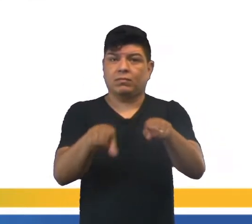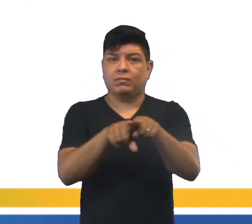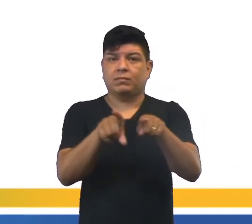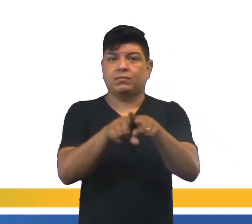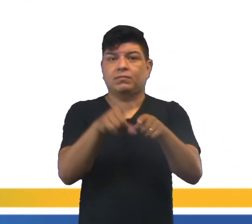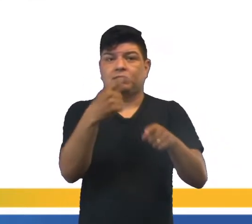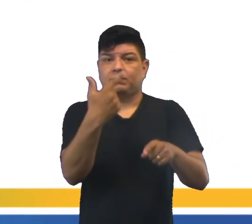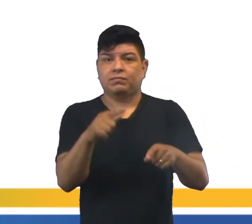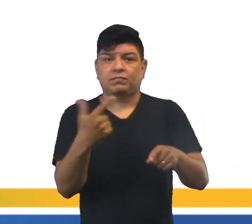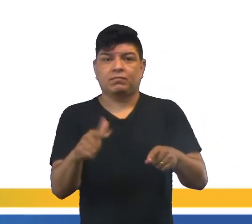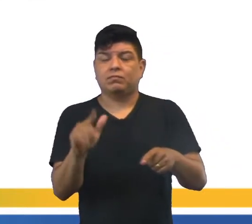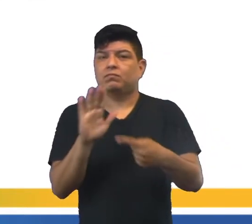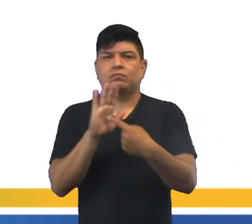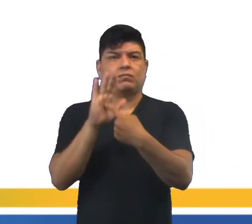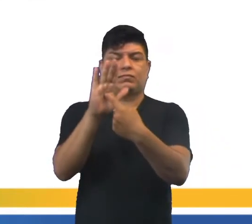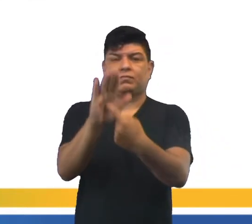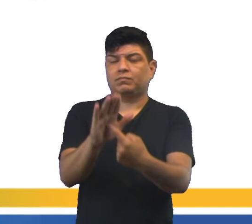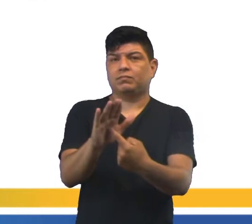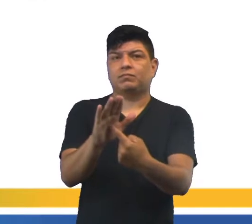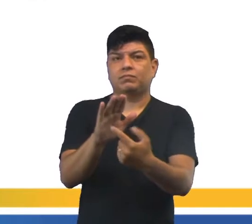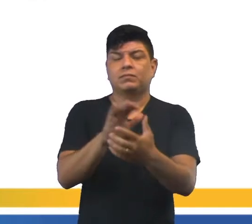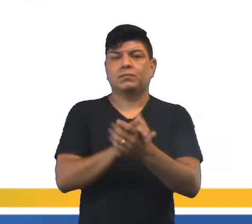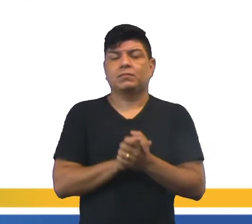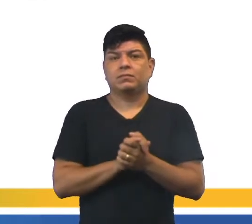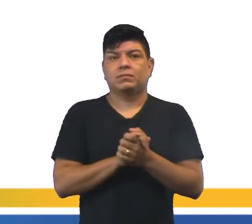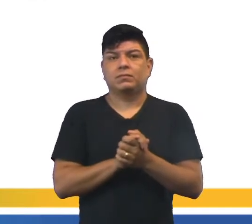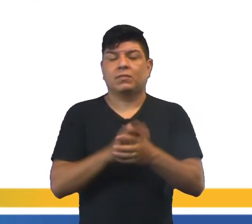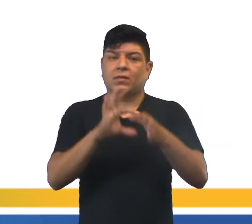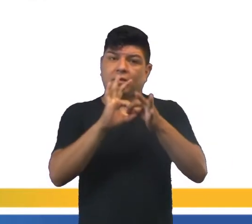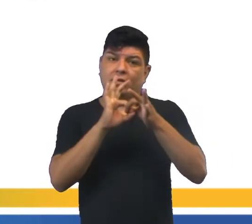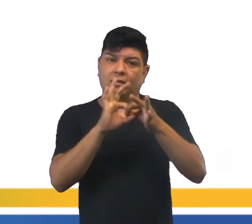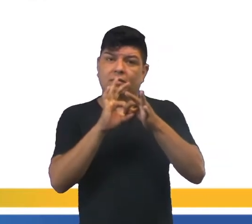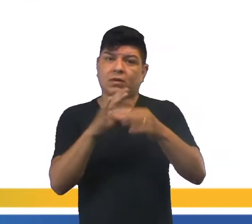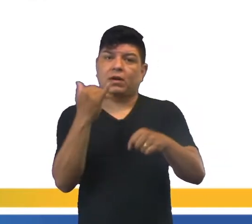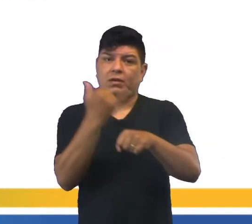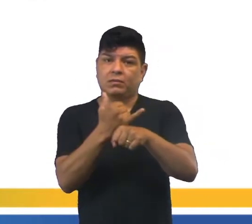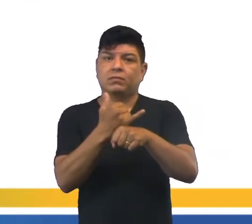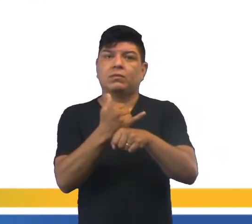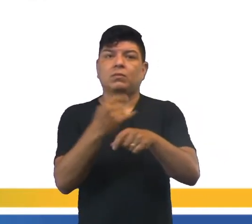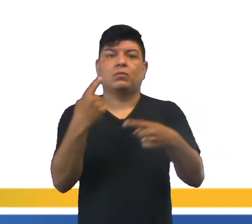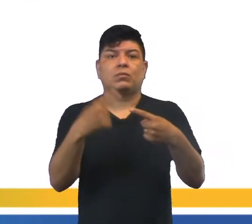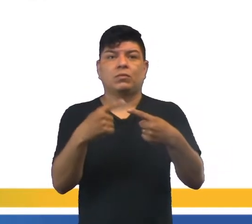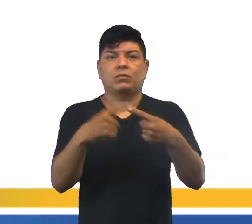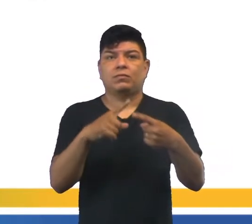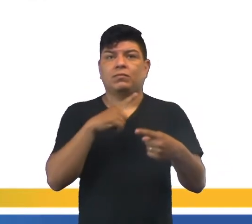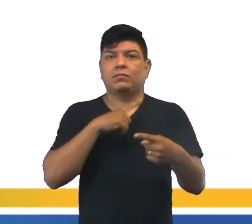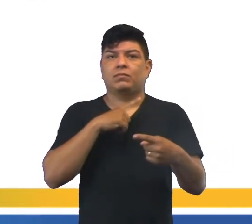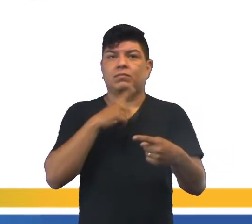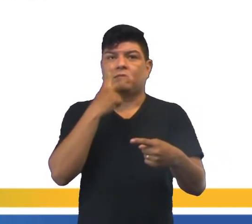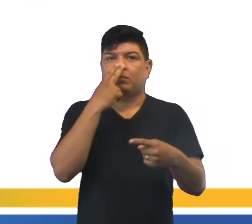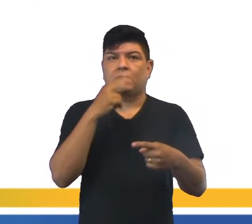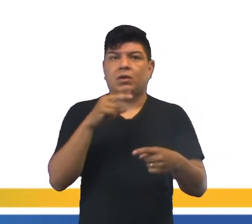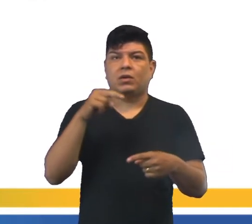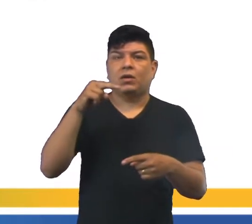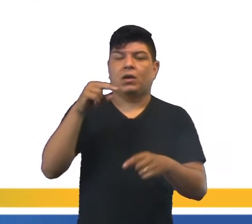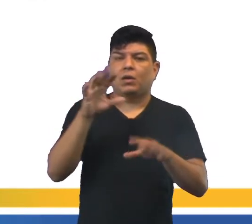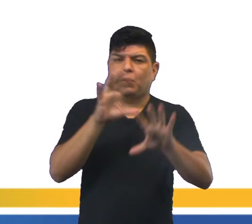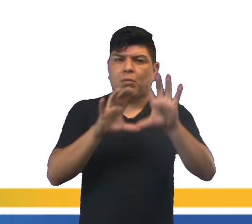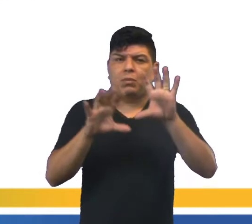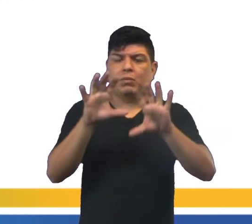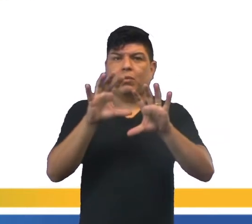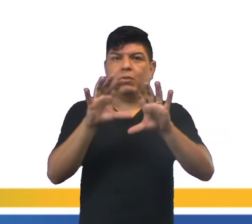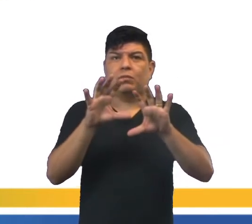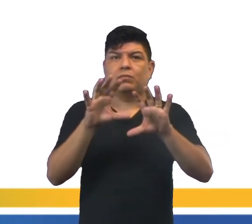não existe uma representação, né, da ligação metálica, porque existe uma nuvem